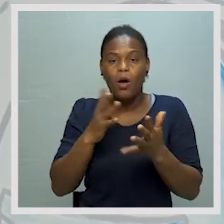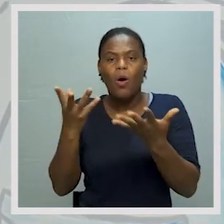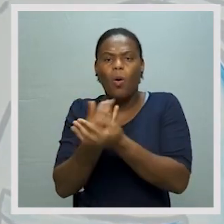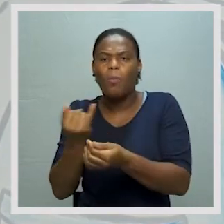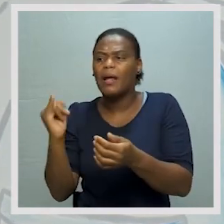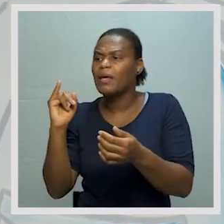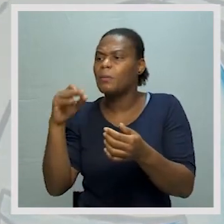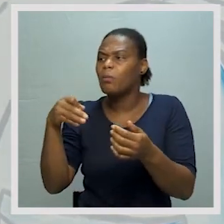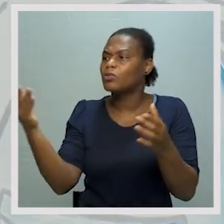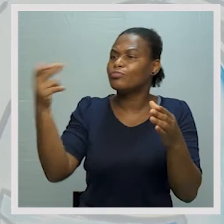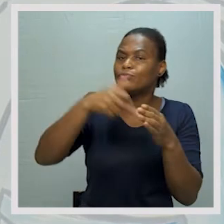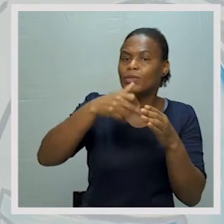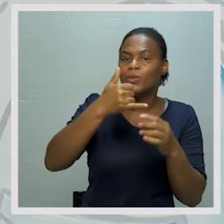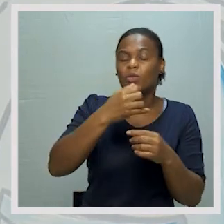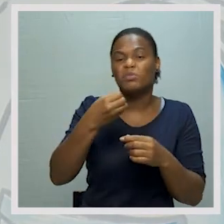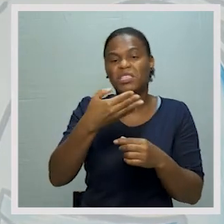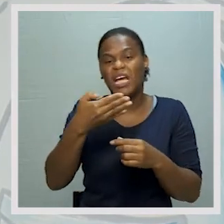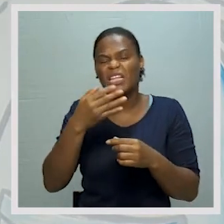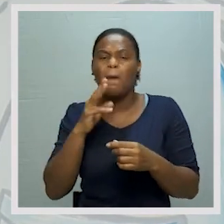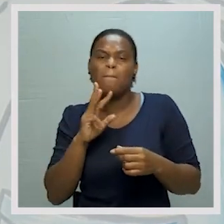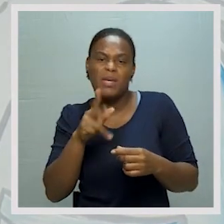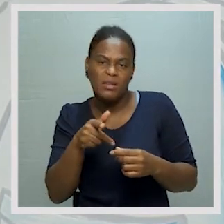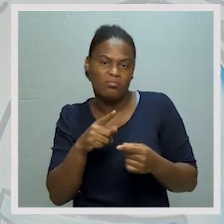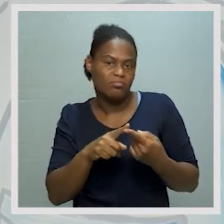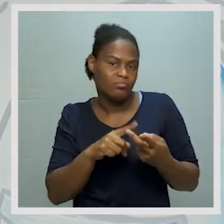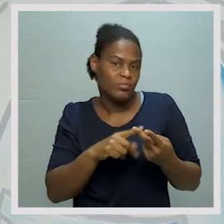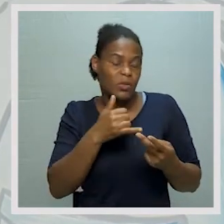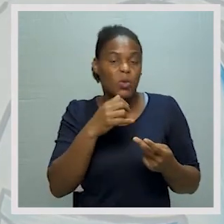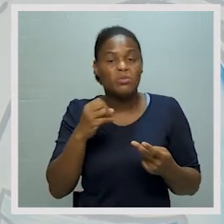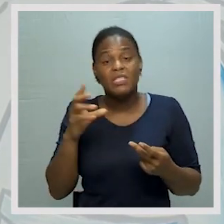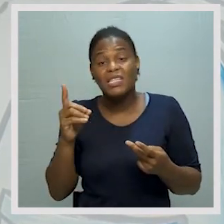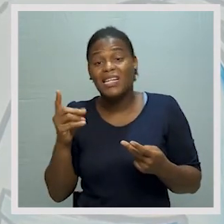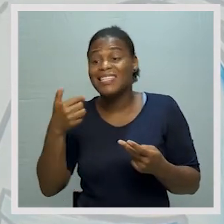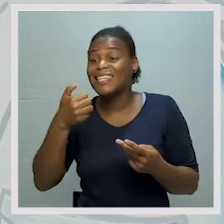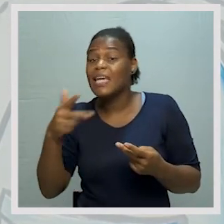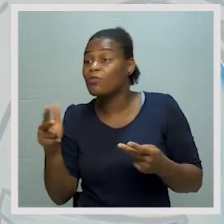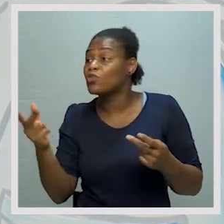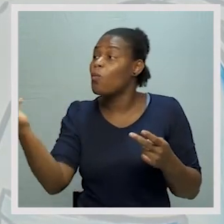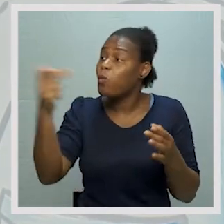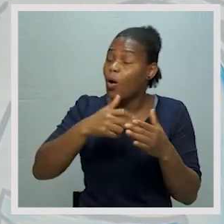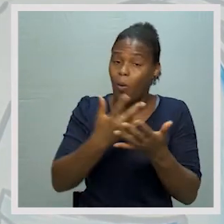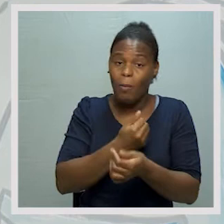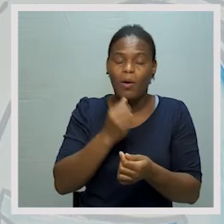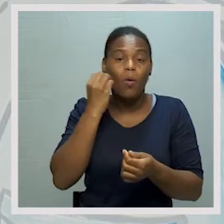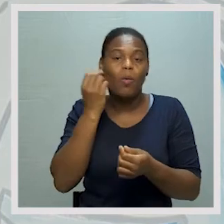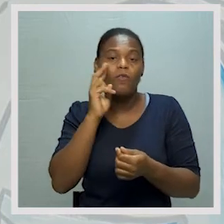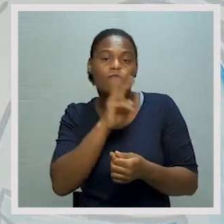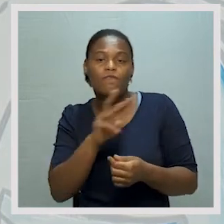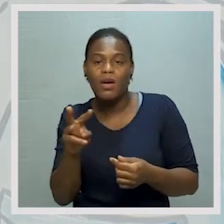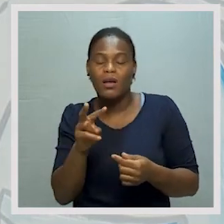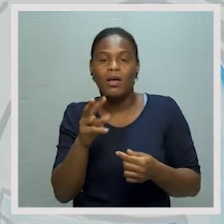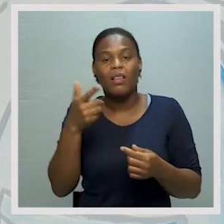em 2017 de 1.000, em 2016 de 500, como é que nós vamos ver em